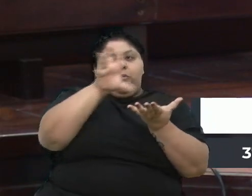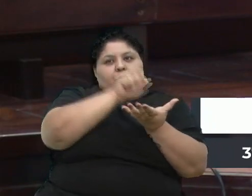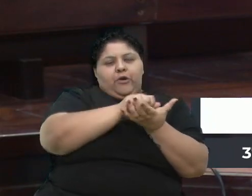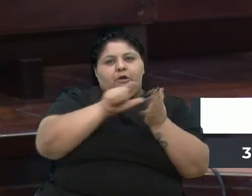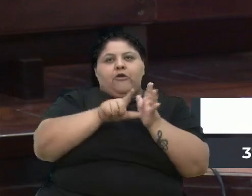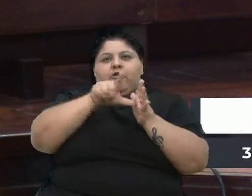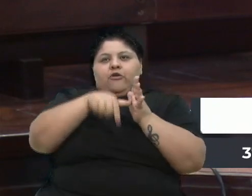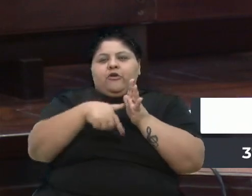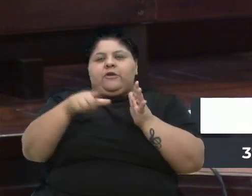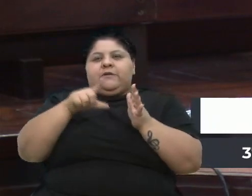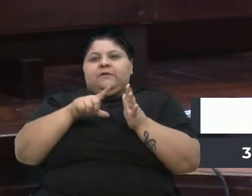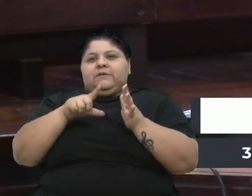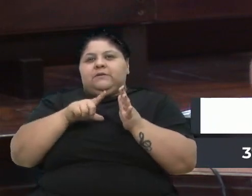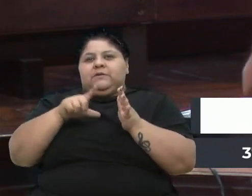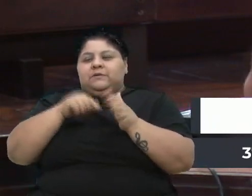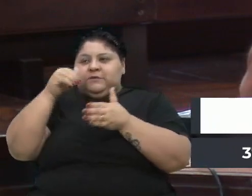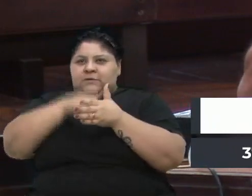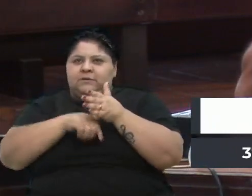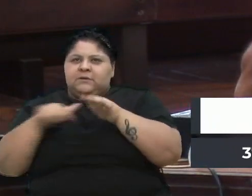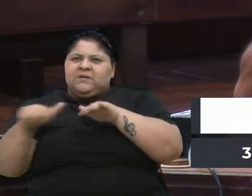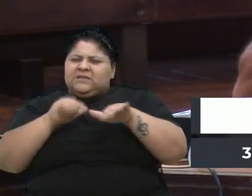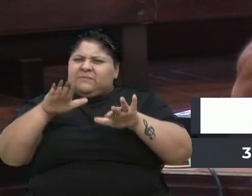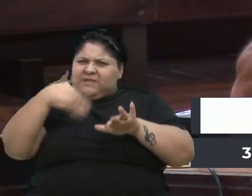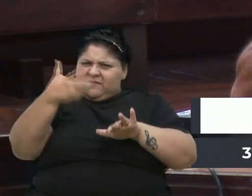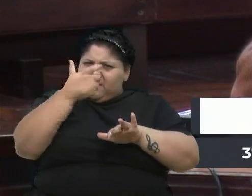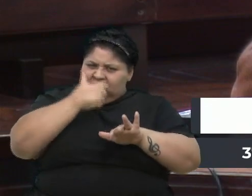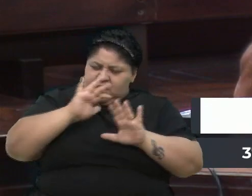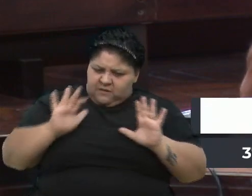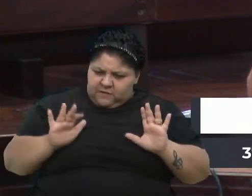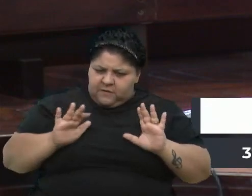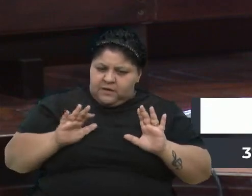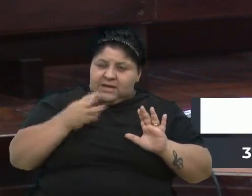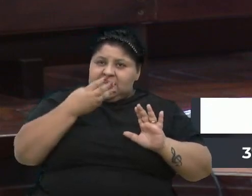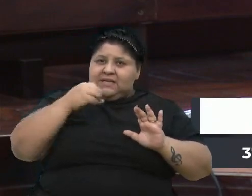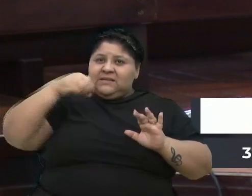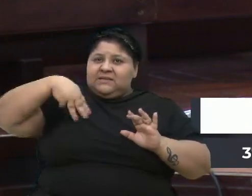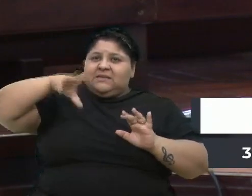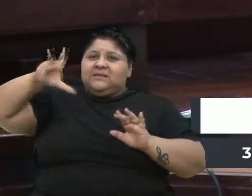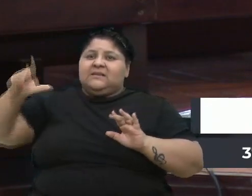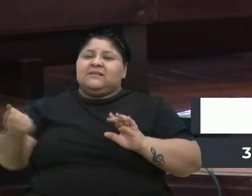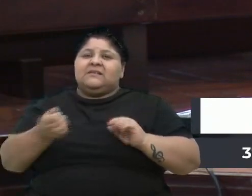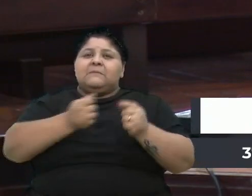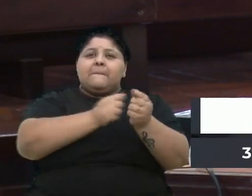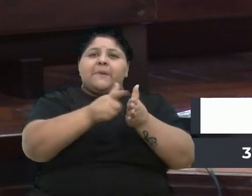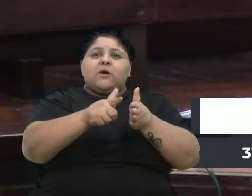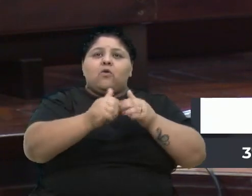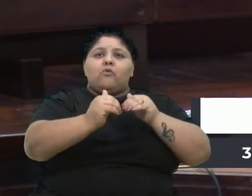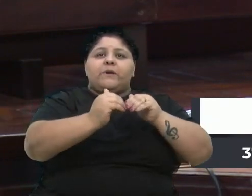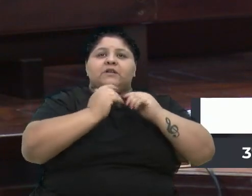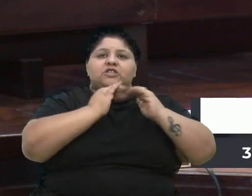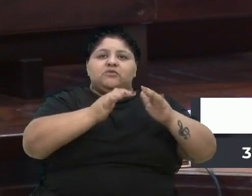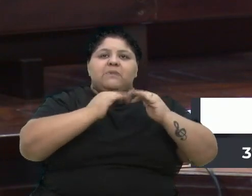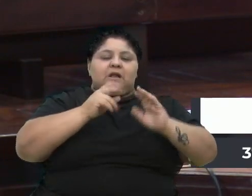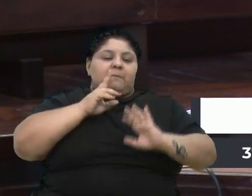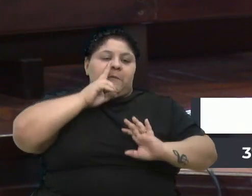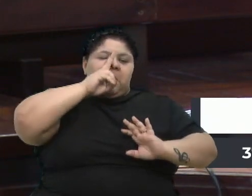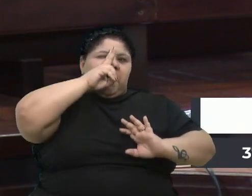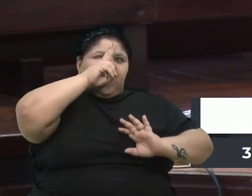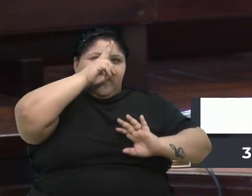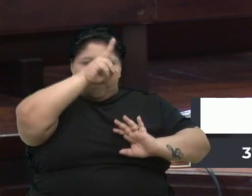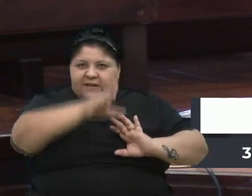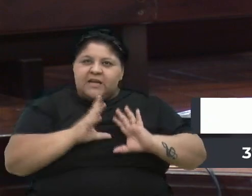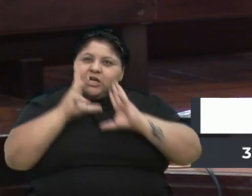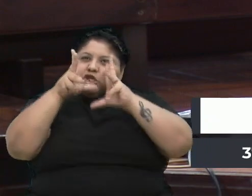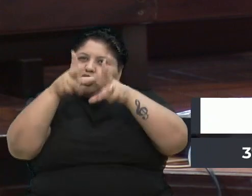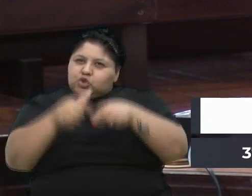temos aí, votando, né, semana que vem, o máximo, esses 30 milhões para a compra de máquinas para fortalecer. Então, tudo que venha fortalecer